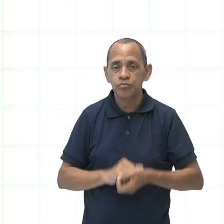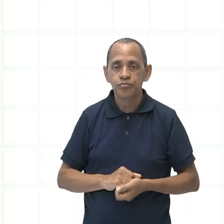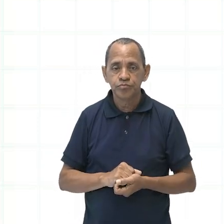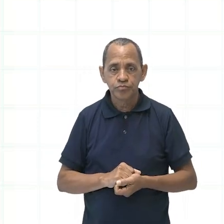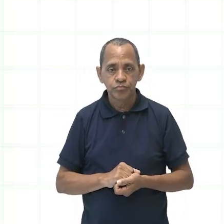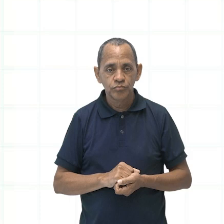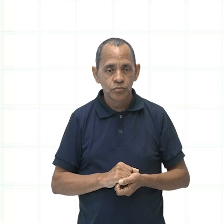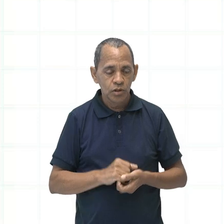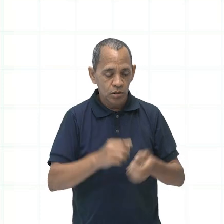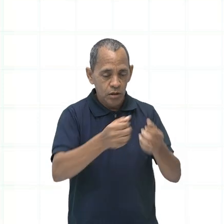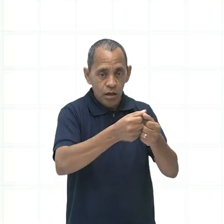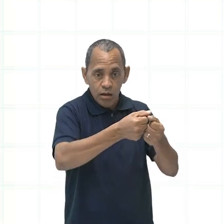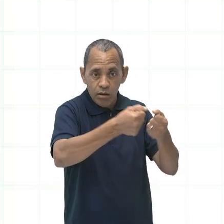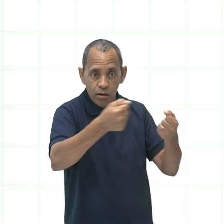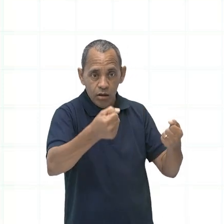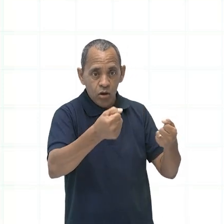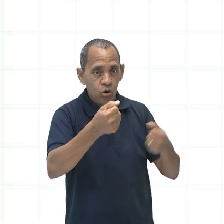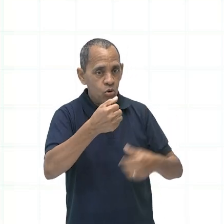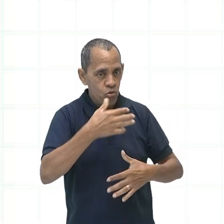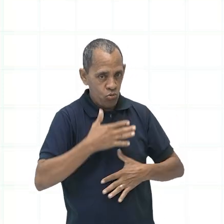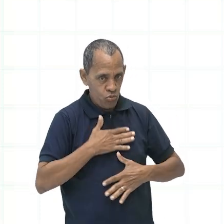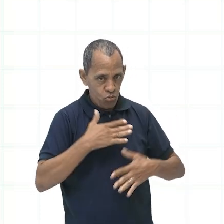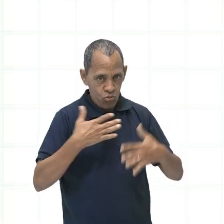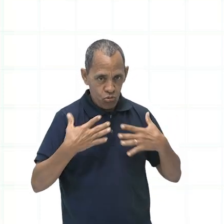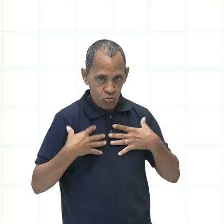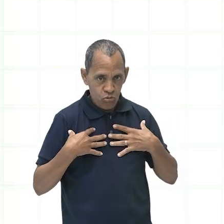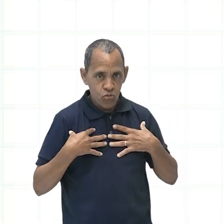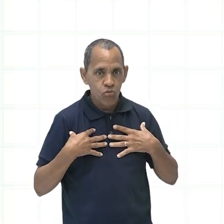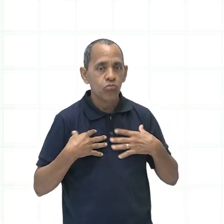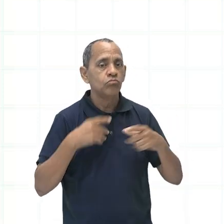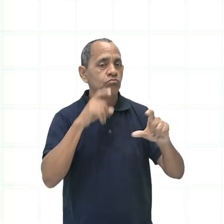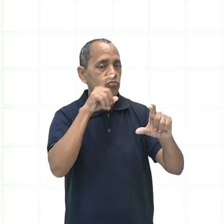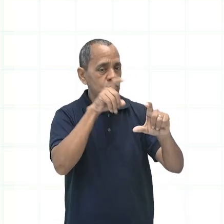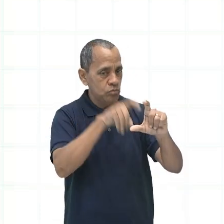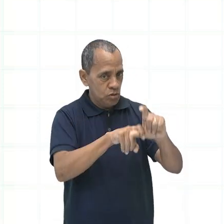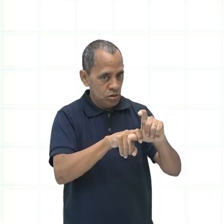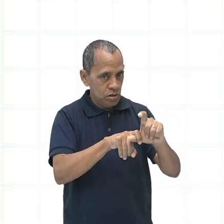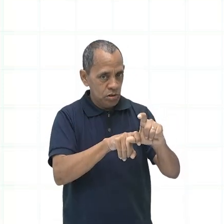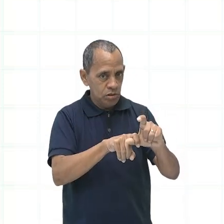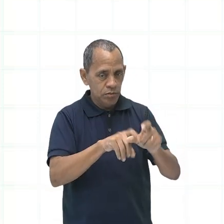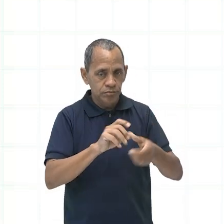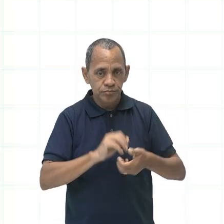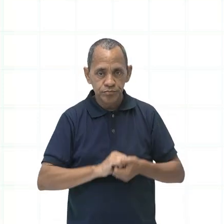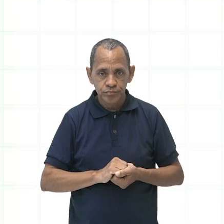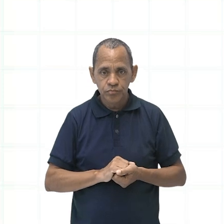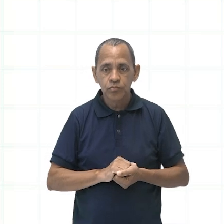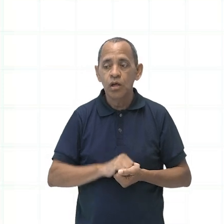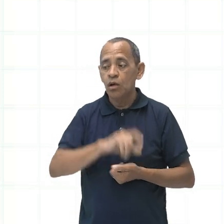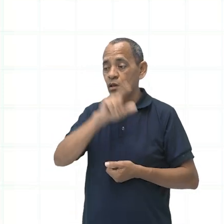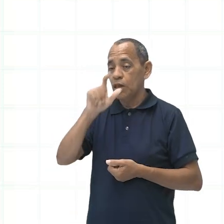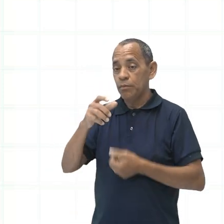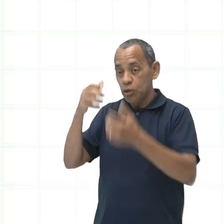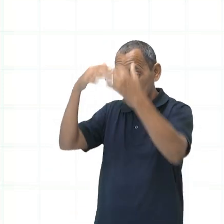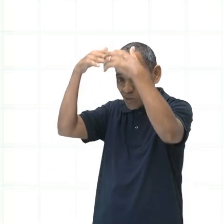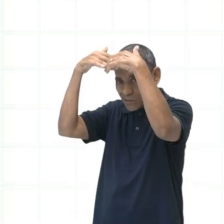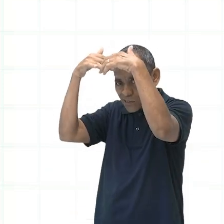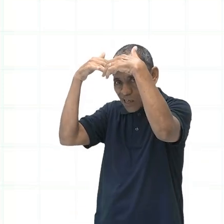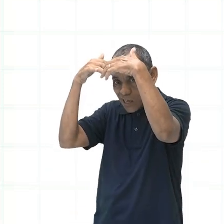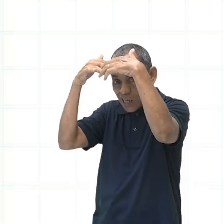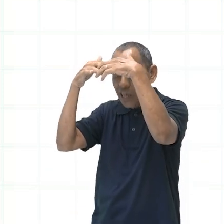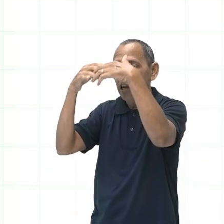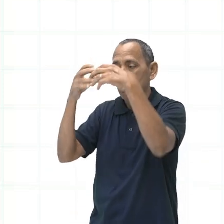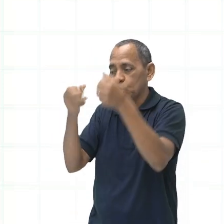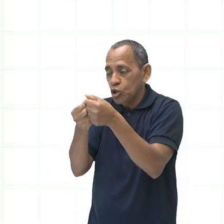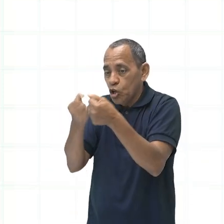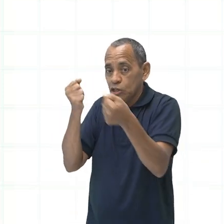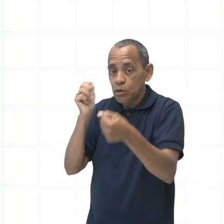Estamos comparando o elemento corpo, que está na minha oração subordinada, com o elemento cérebro,